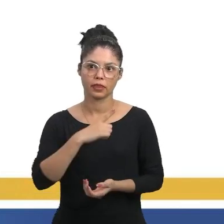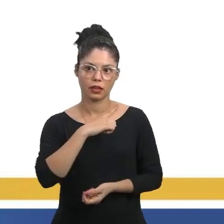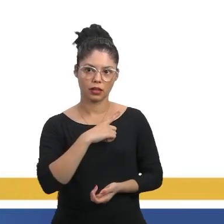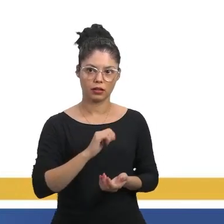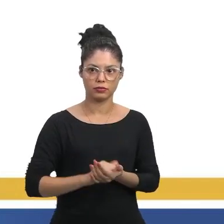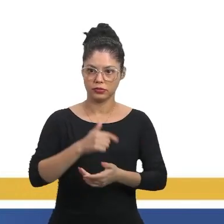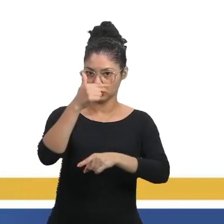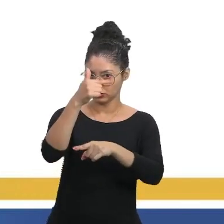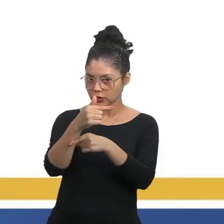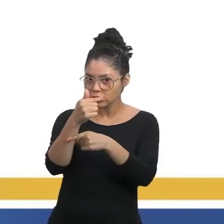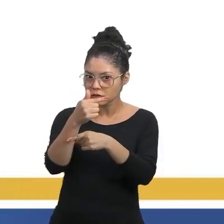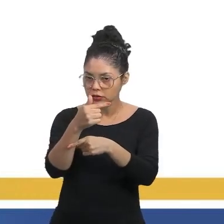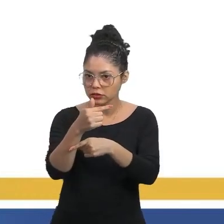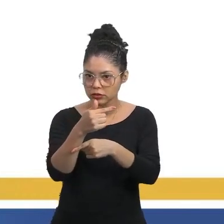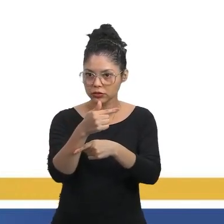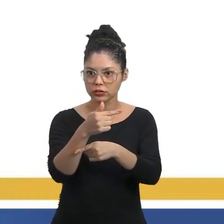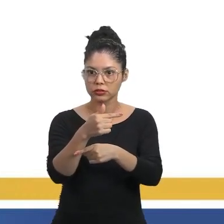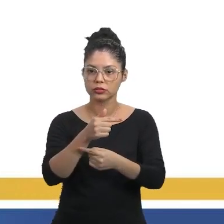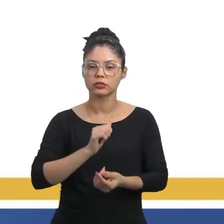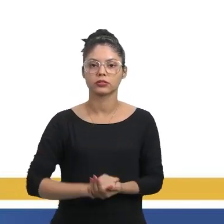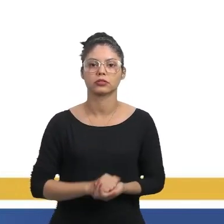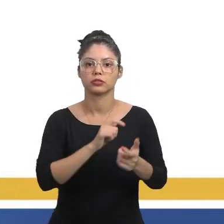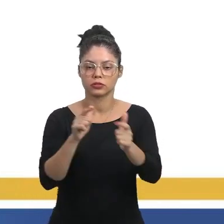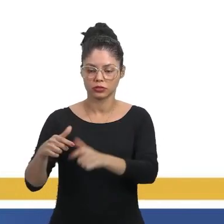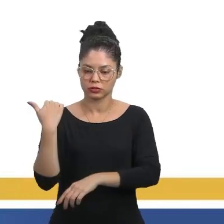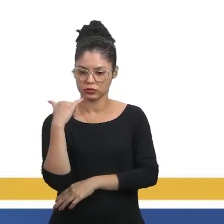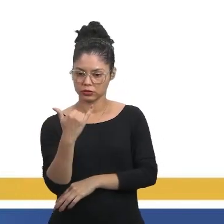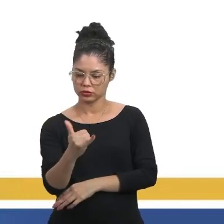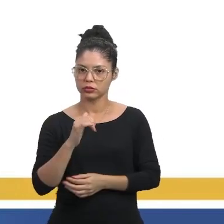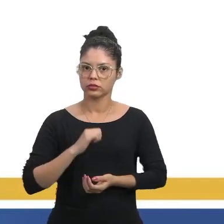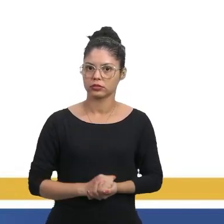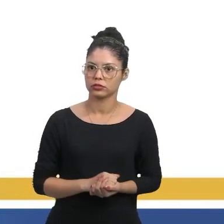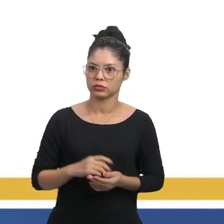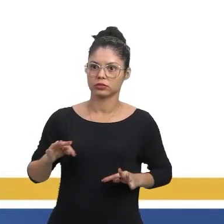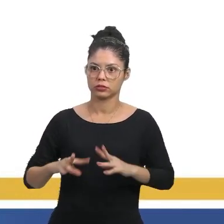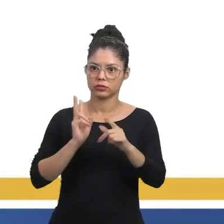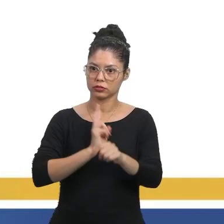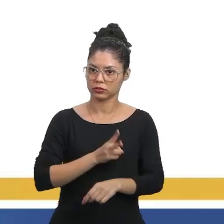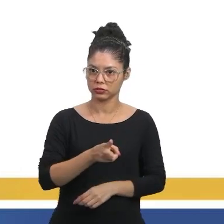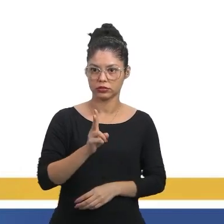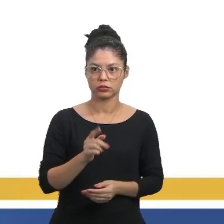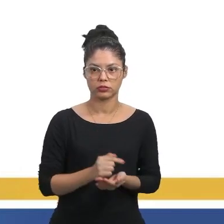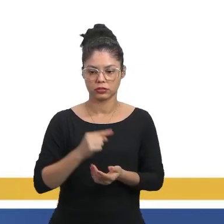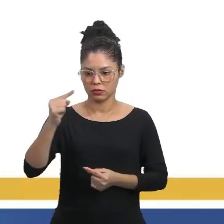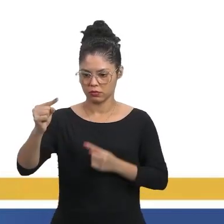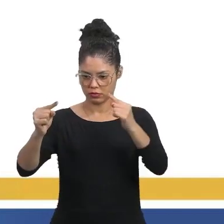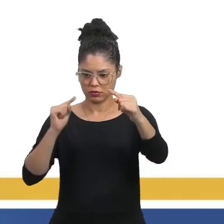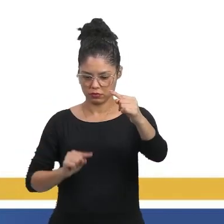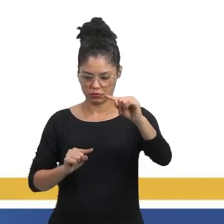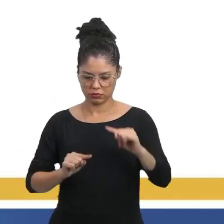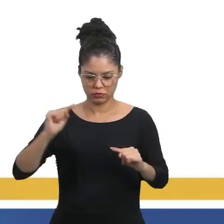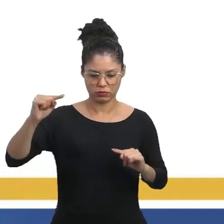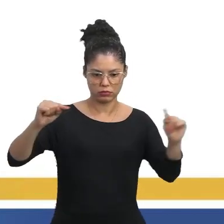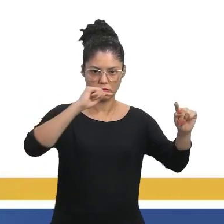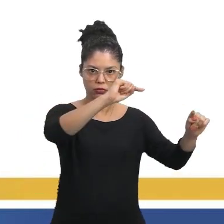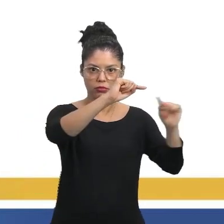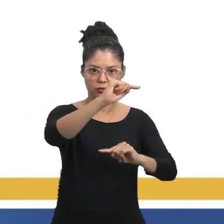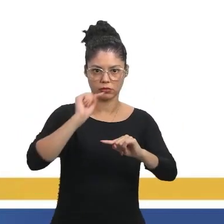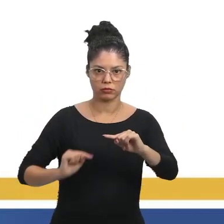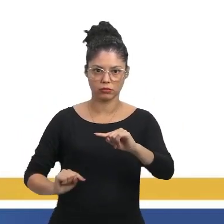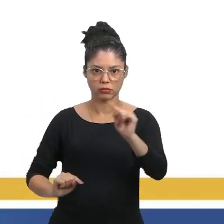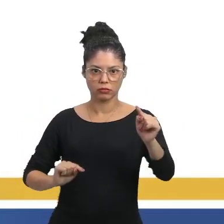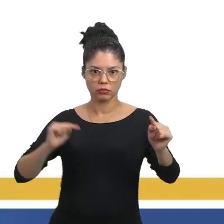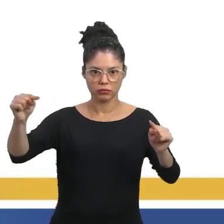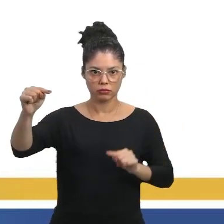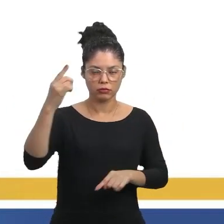existiam 7 órbitas estacionárias, onde os elétrons estariam a todo instante pulando de uma camada para outra,